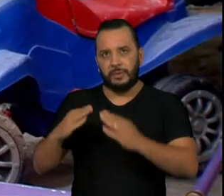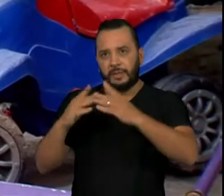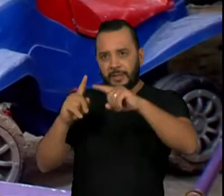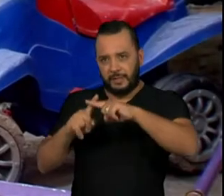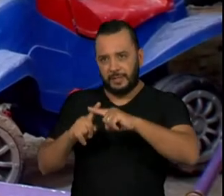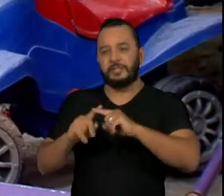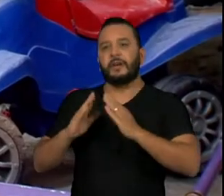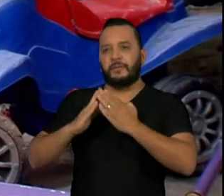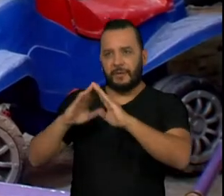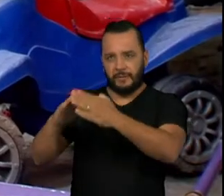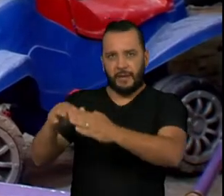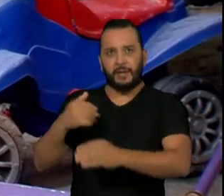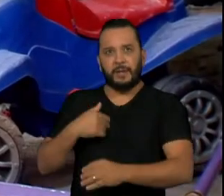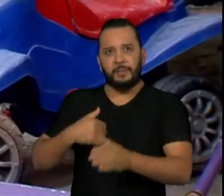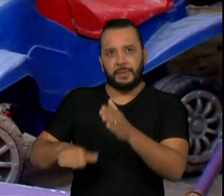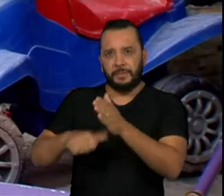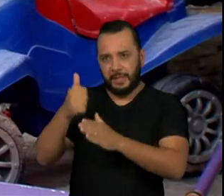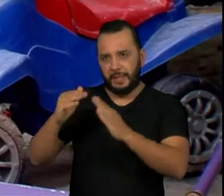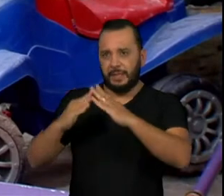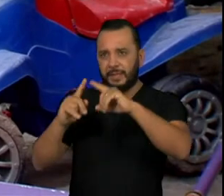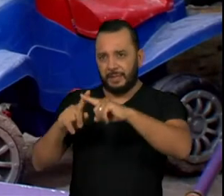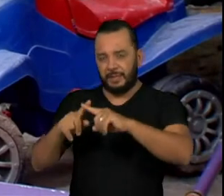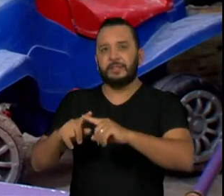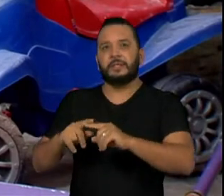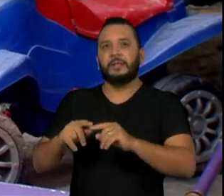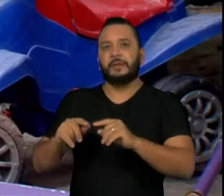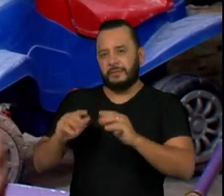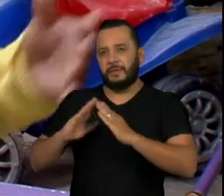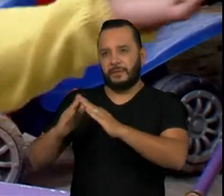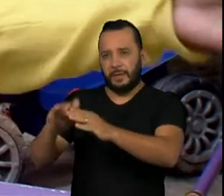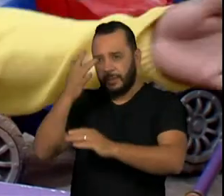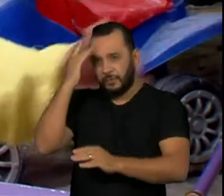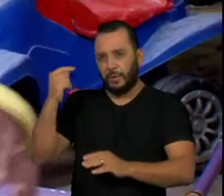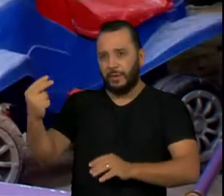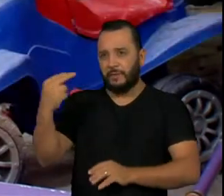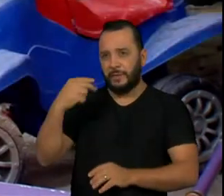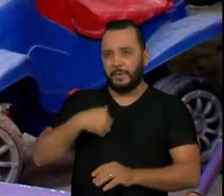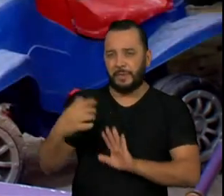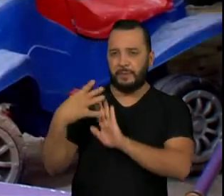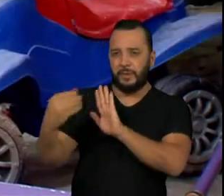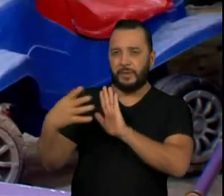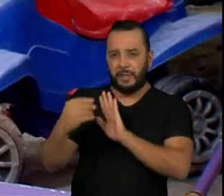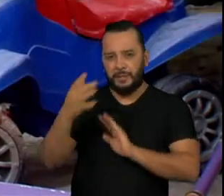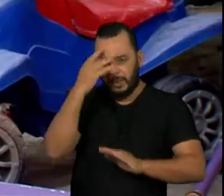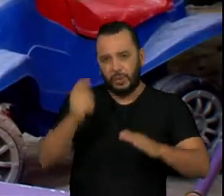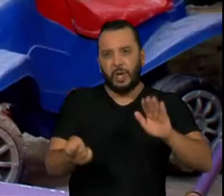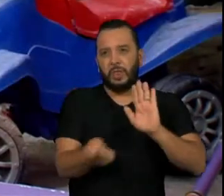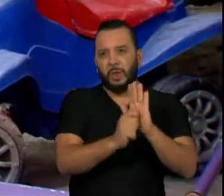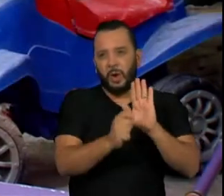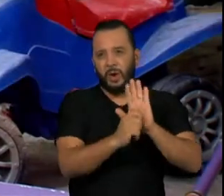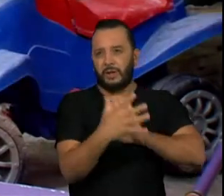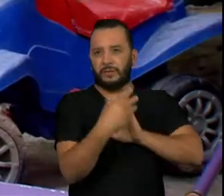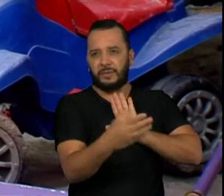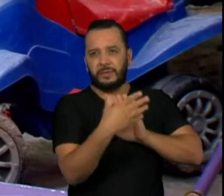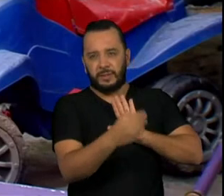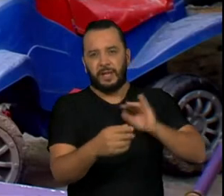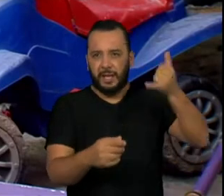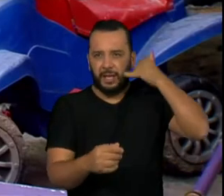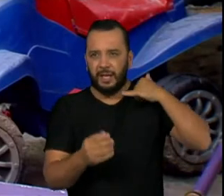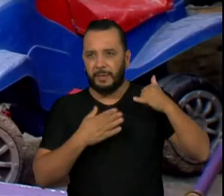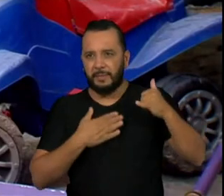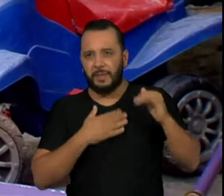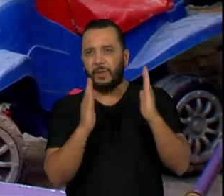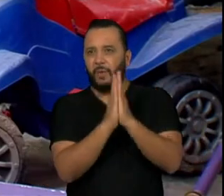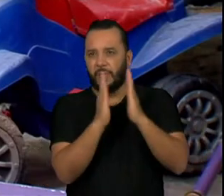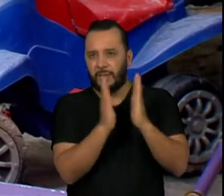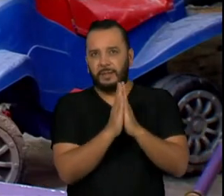dentro da favela. Muitos jovens se espelham, graças a Deus. Muitas pessoas estão no tráfico, na vida errada. Ligam para mim, pedem oração, porque